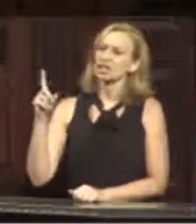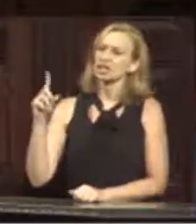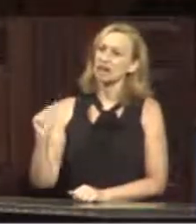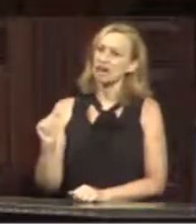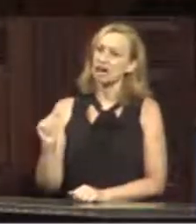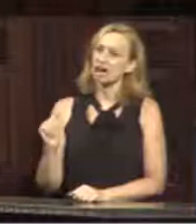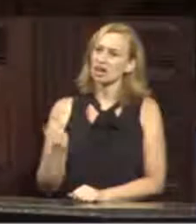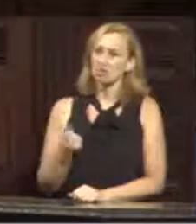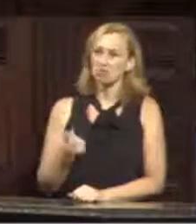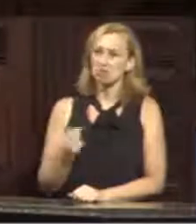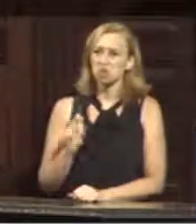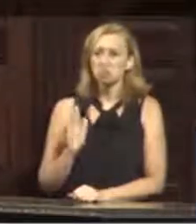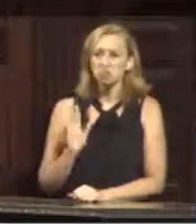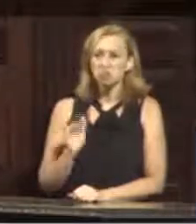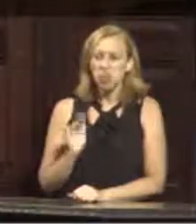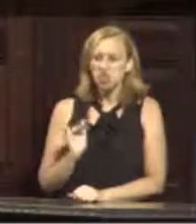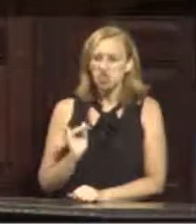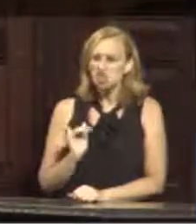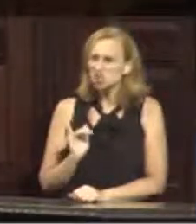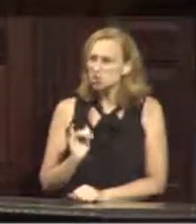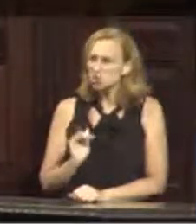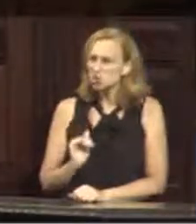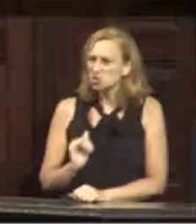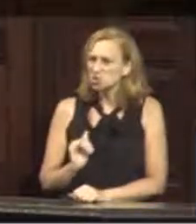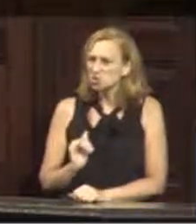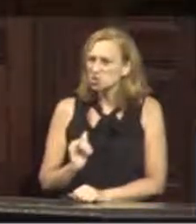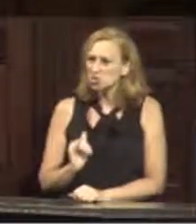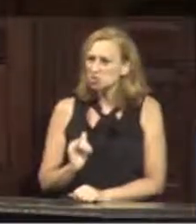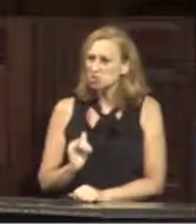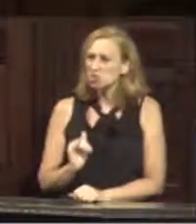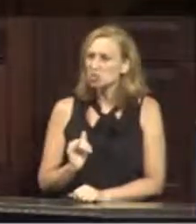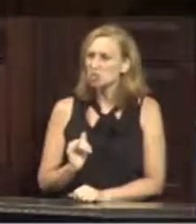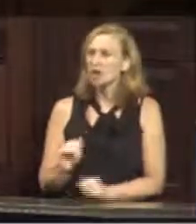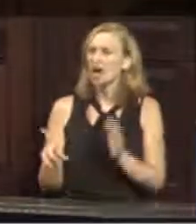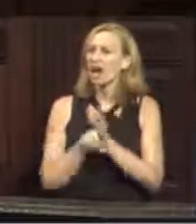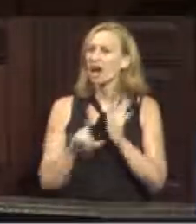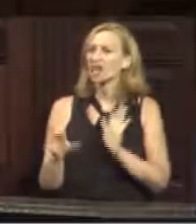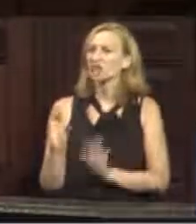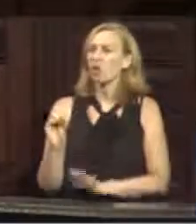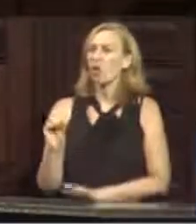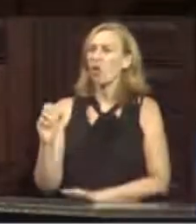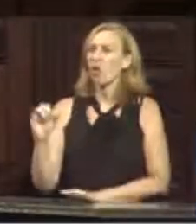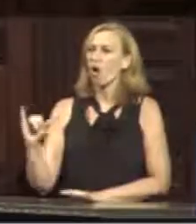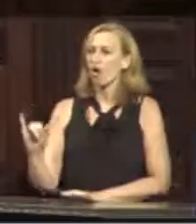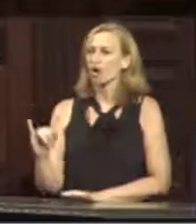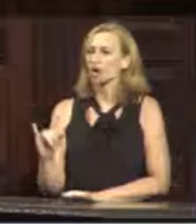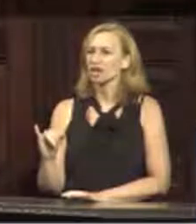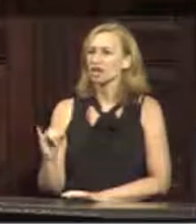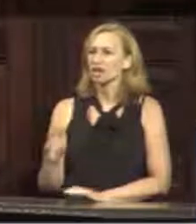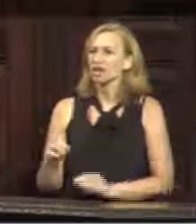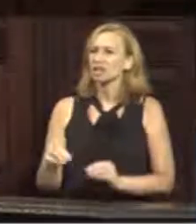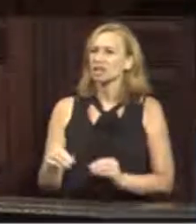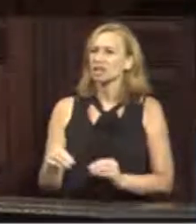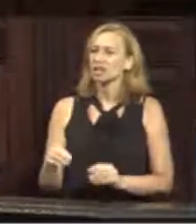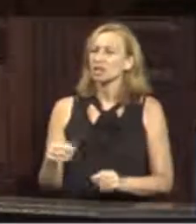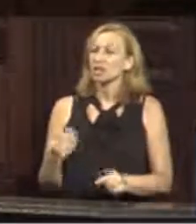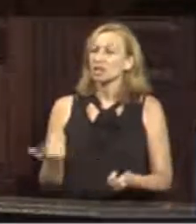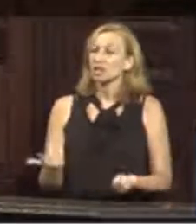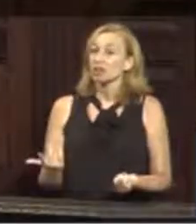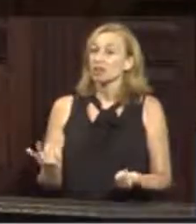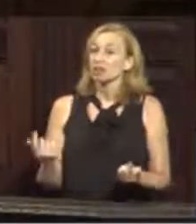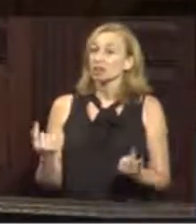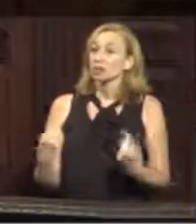ínfimos para burlar a lei do royalties participação especial, dando um prejuízo ao Estado do Rio de